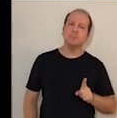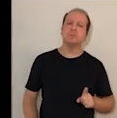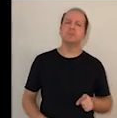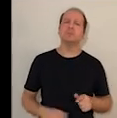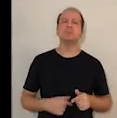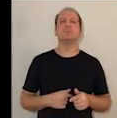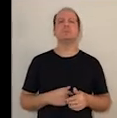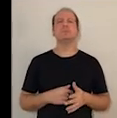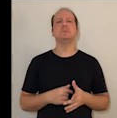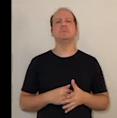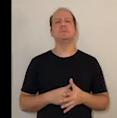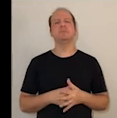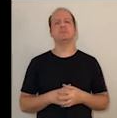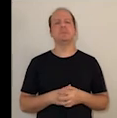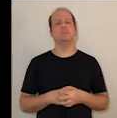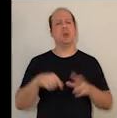silêncio.